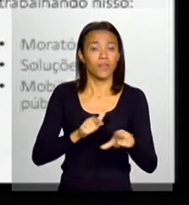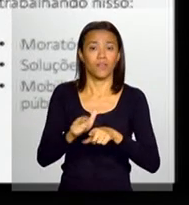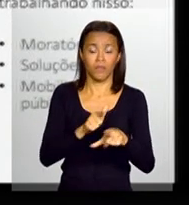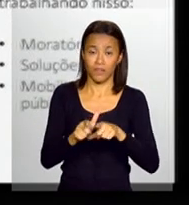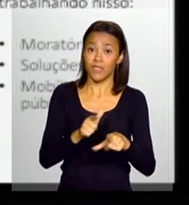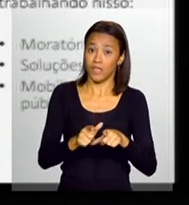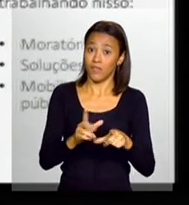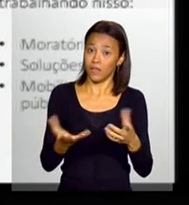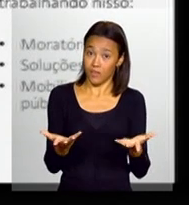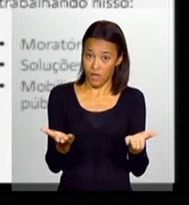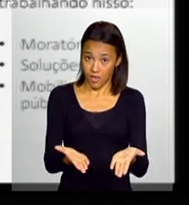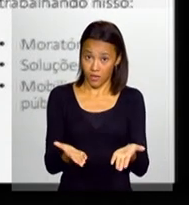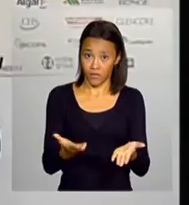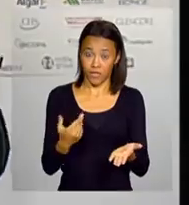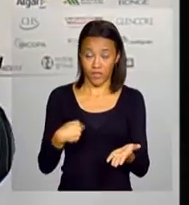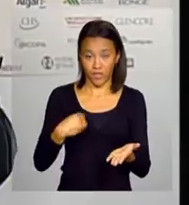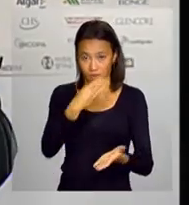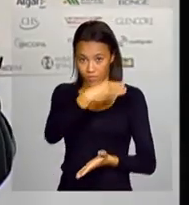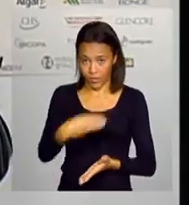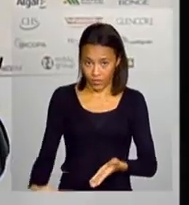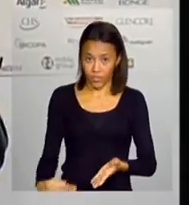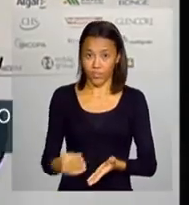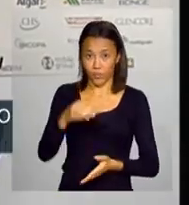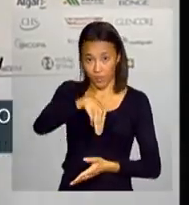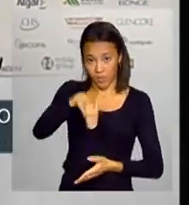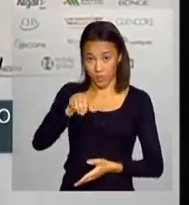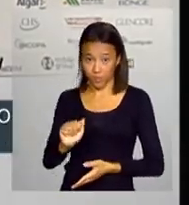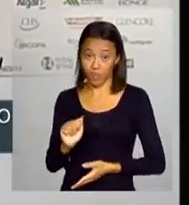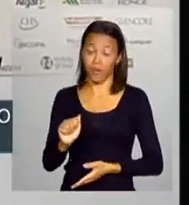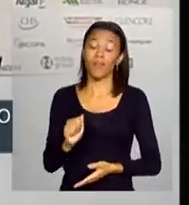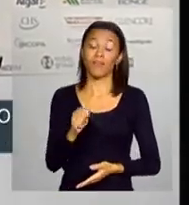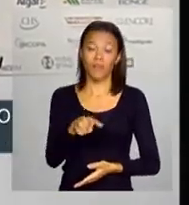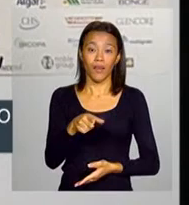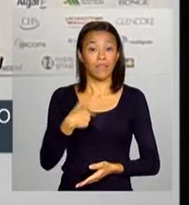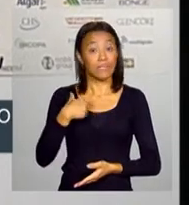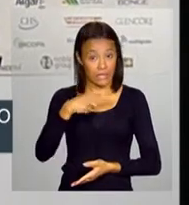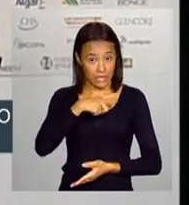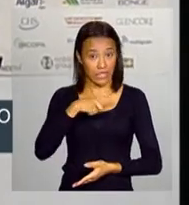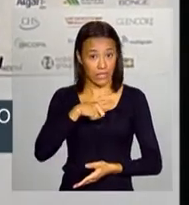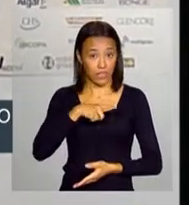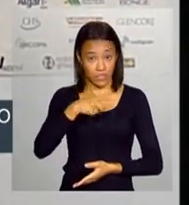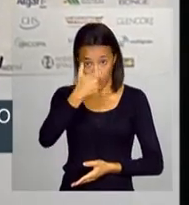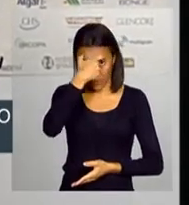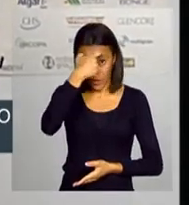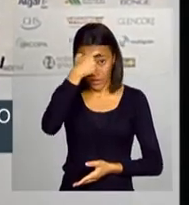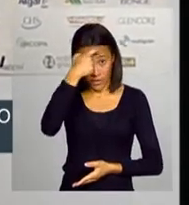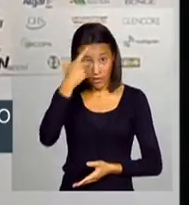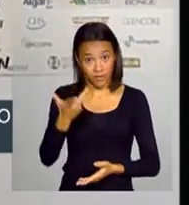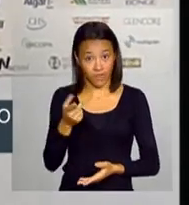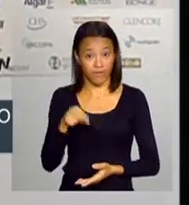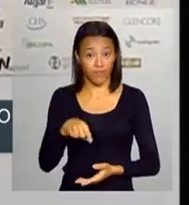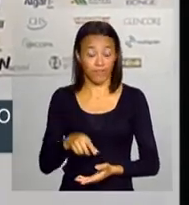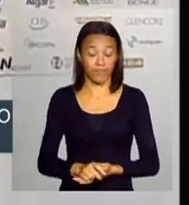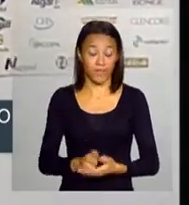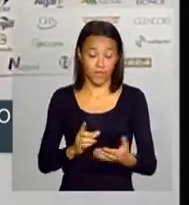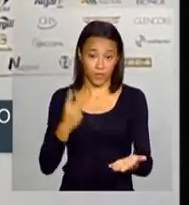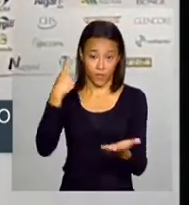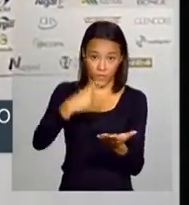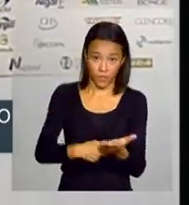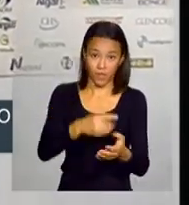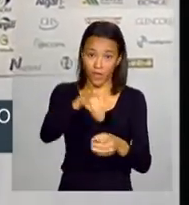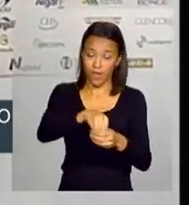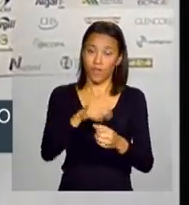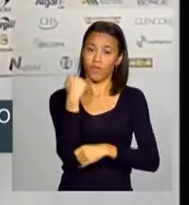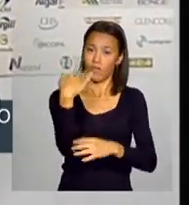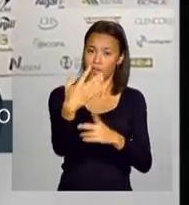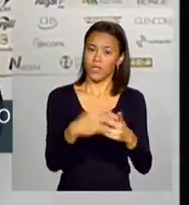esses passivos, a gente, inclusive, a ministra do Meio Ambiente está, obviamente, ciente desse passivo na floresta, e a sociedade